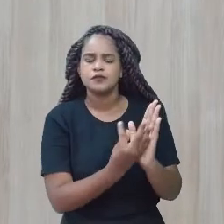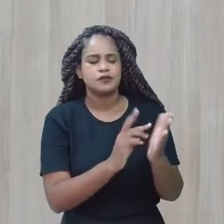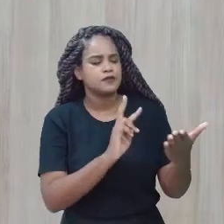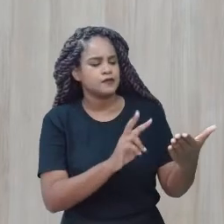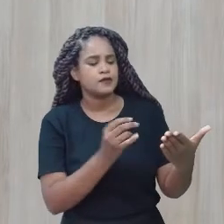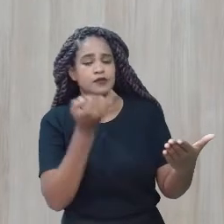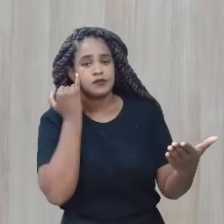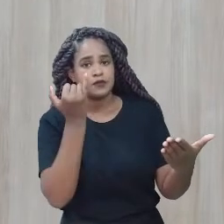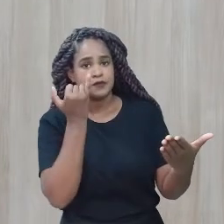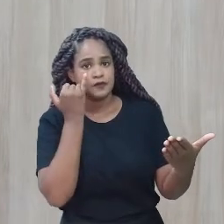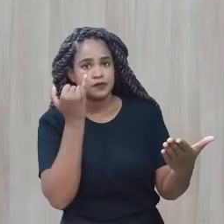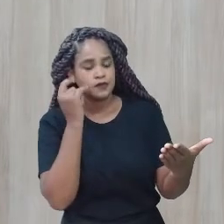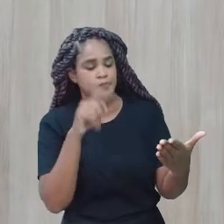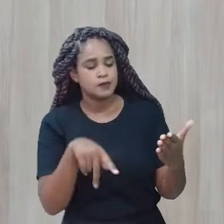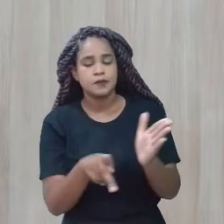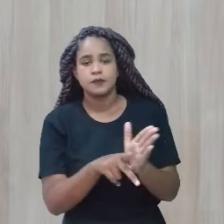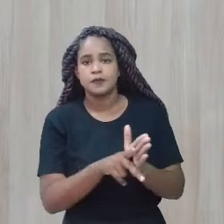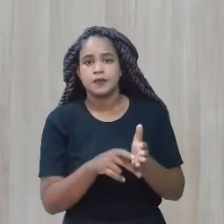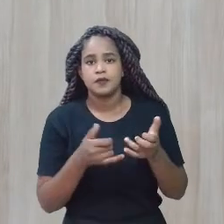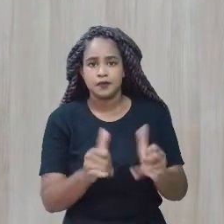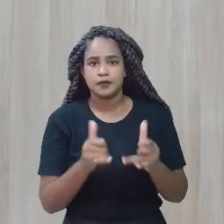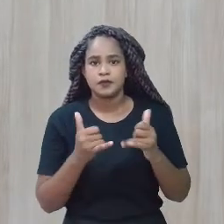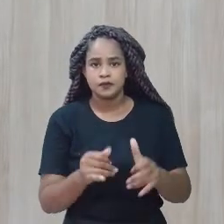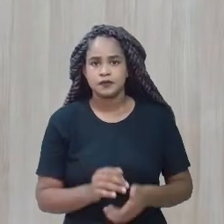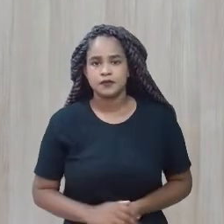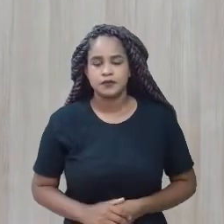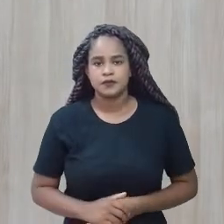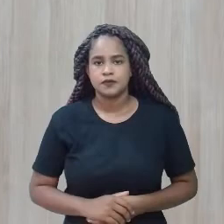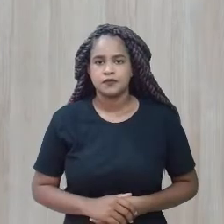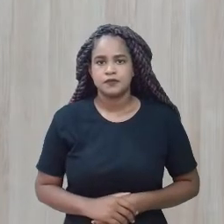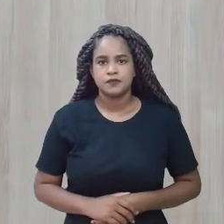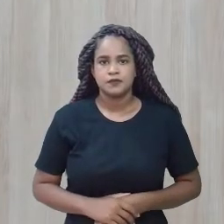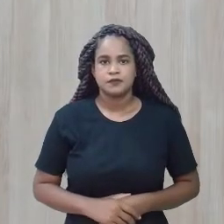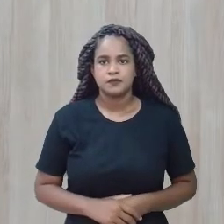contidas ali na conta de energia.